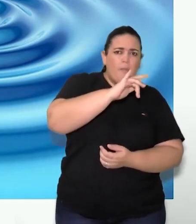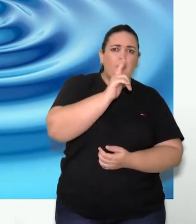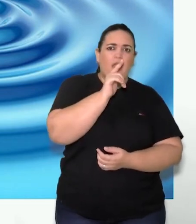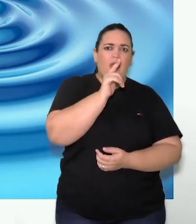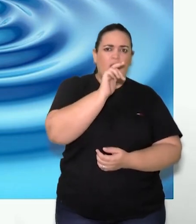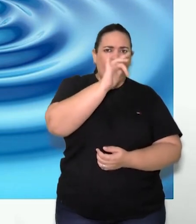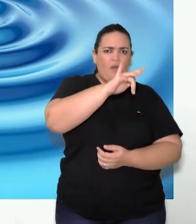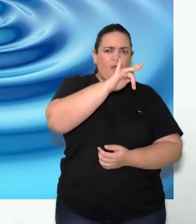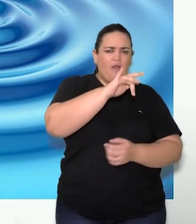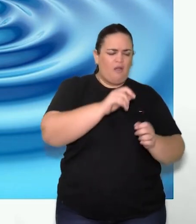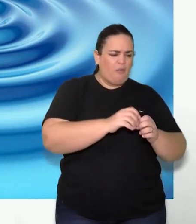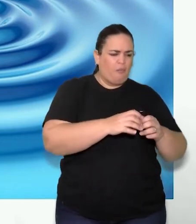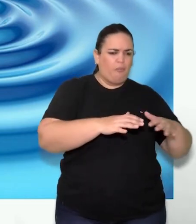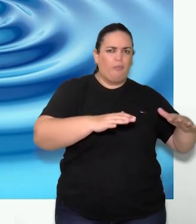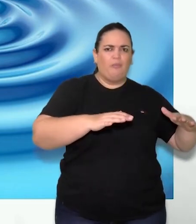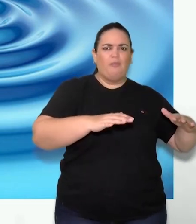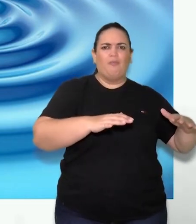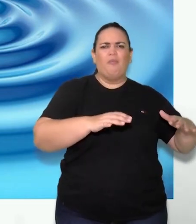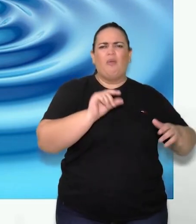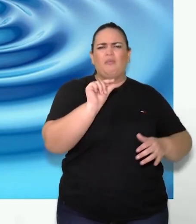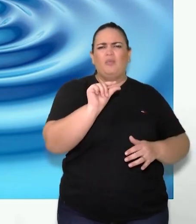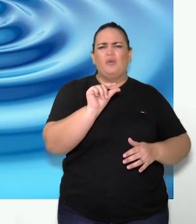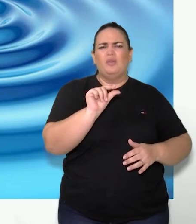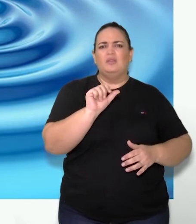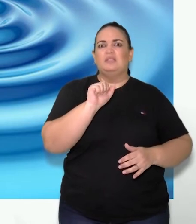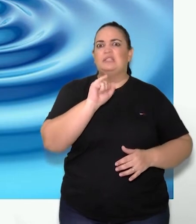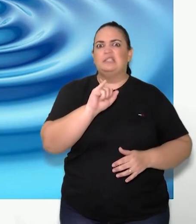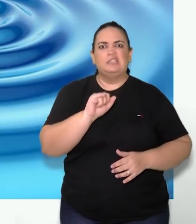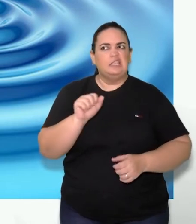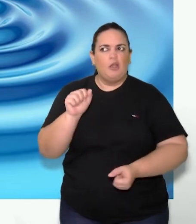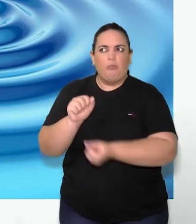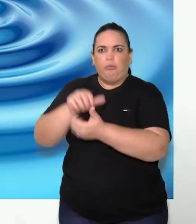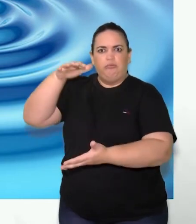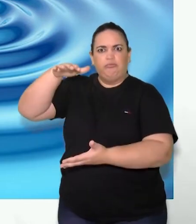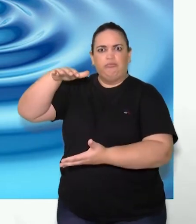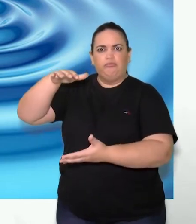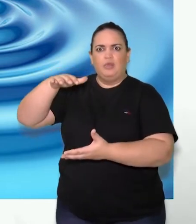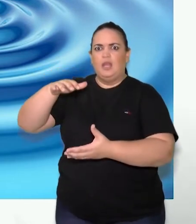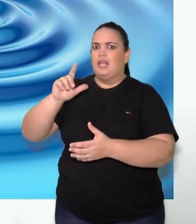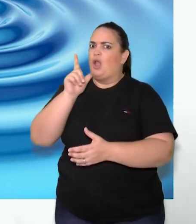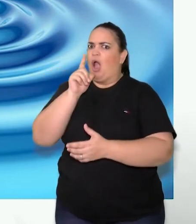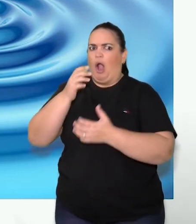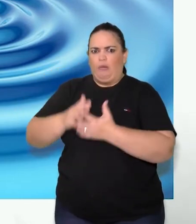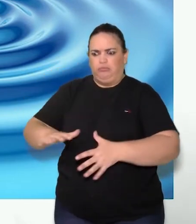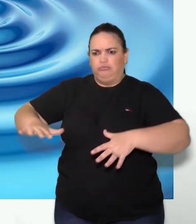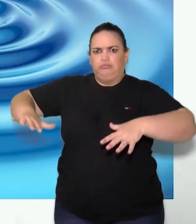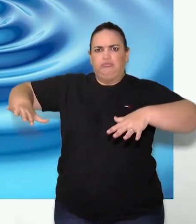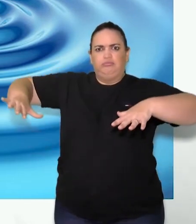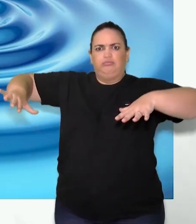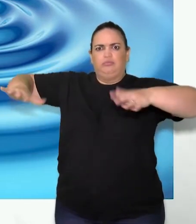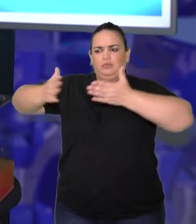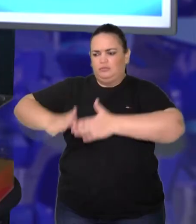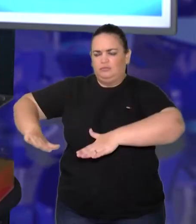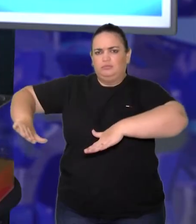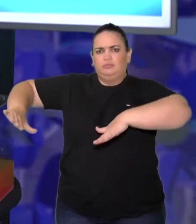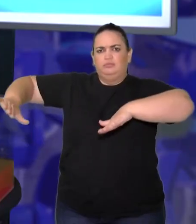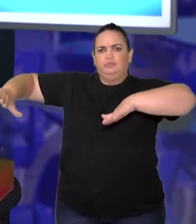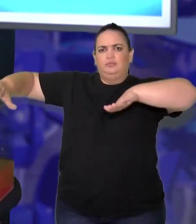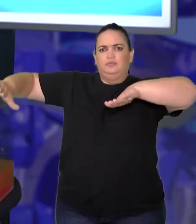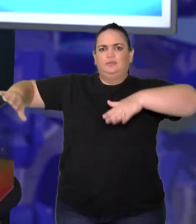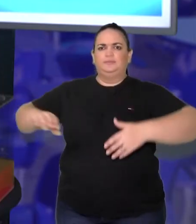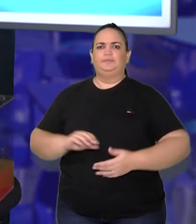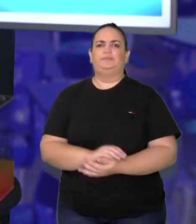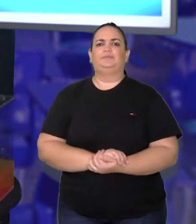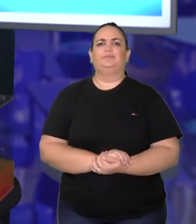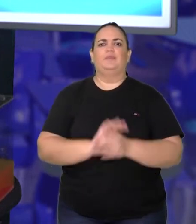é mínimo, e dependendo se a massa for um pouco maior, o deslocamento será um pouquinho a mais. Então vamos